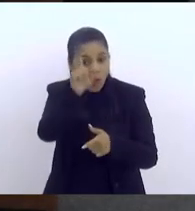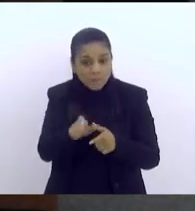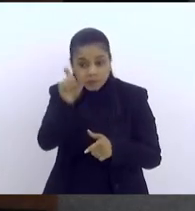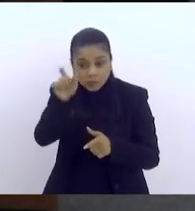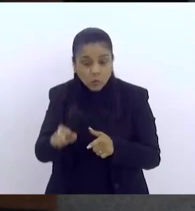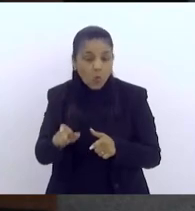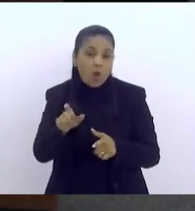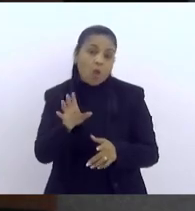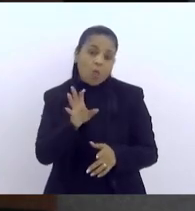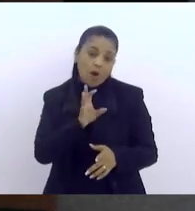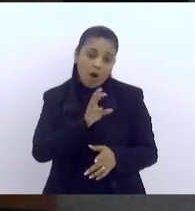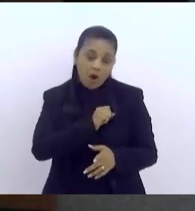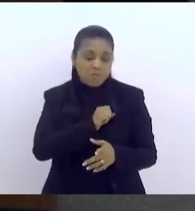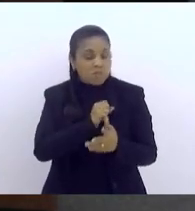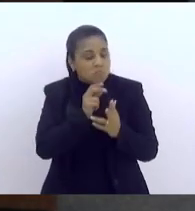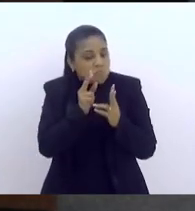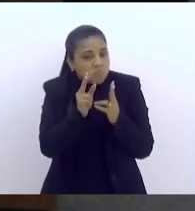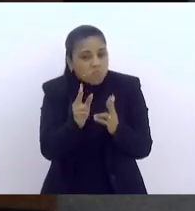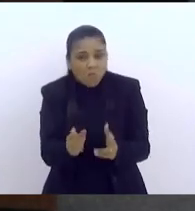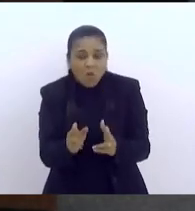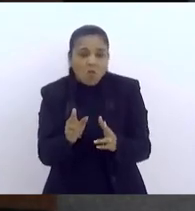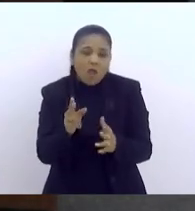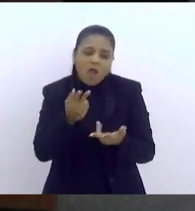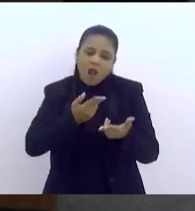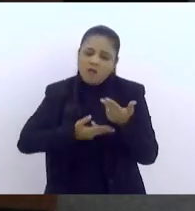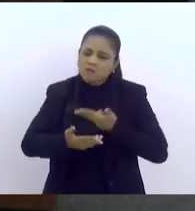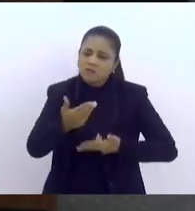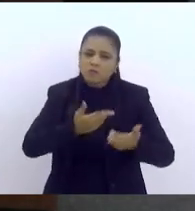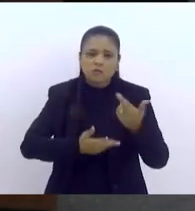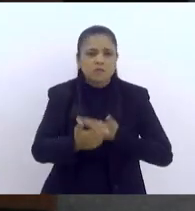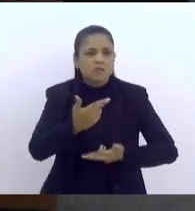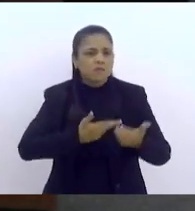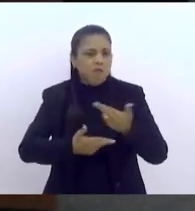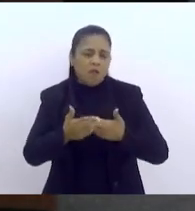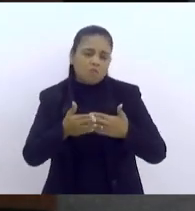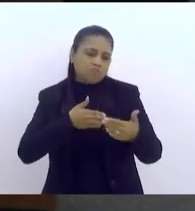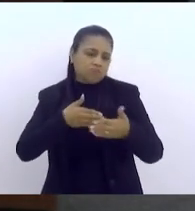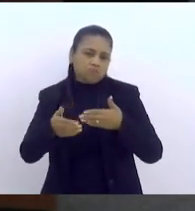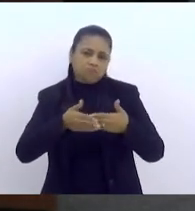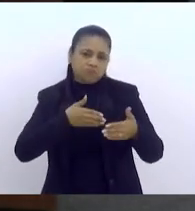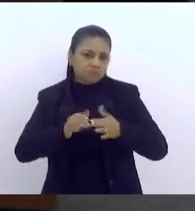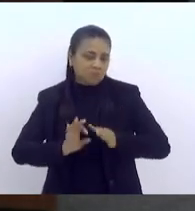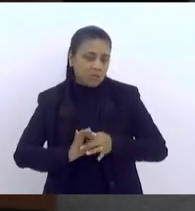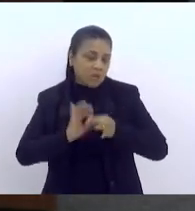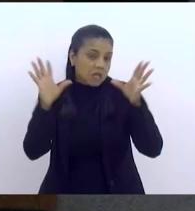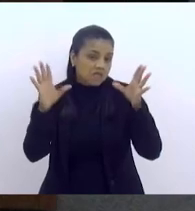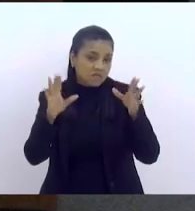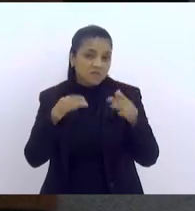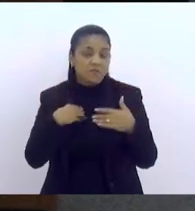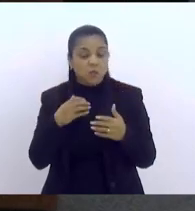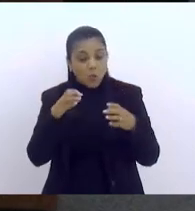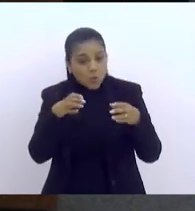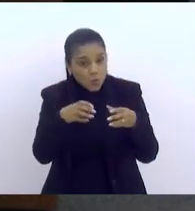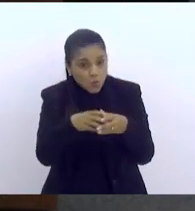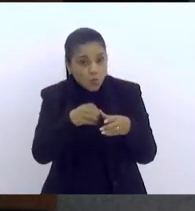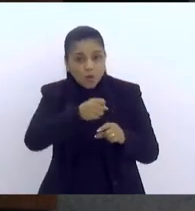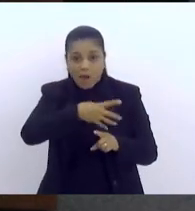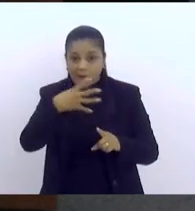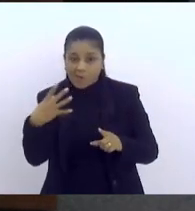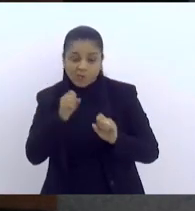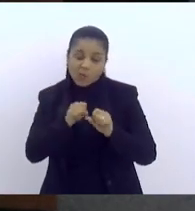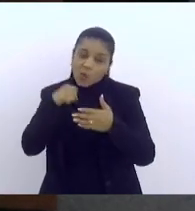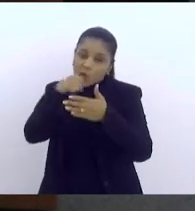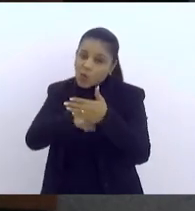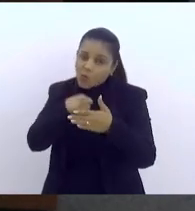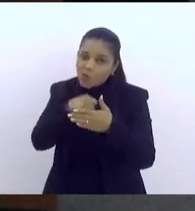como elas amam, que as pessoas possam se relacionar com quem elas quiserem se relacionar. E é por isso que o Grupo Arco-Íris luta. E aí, para terminar